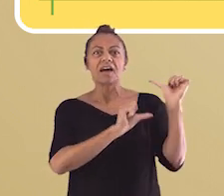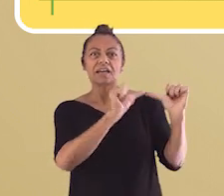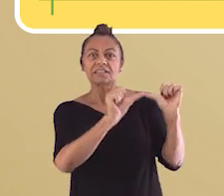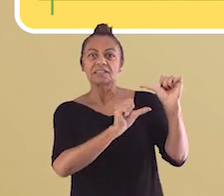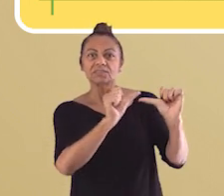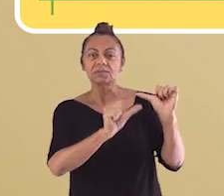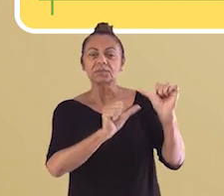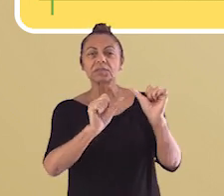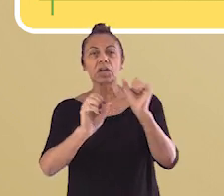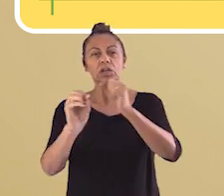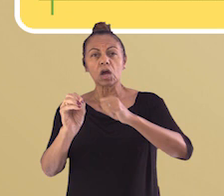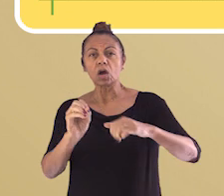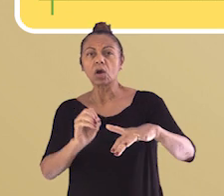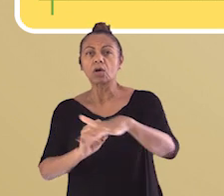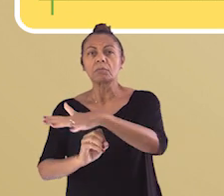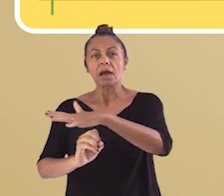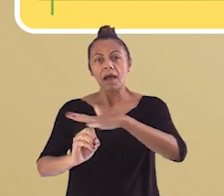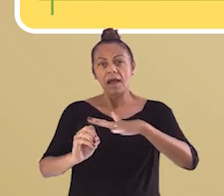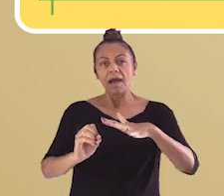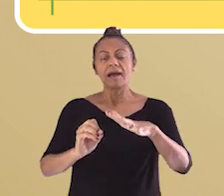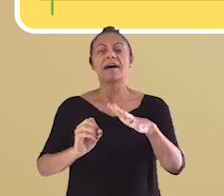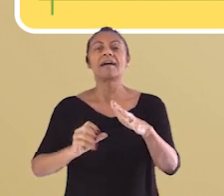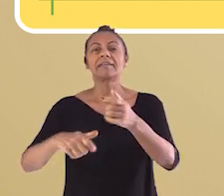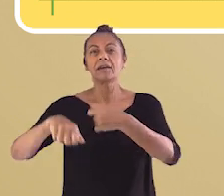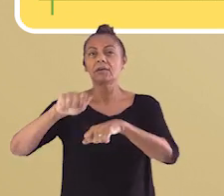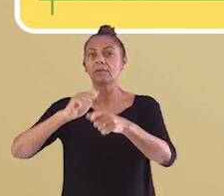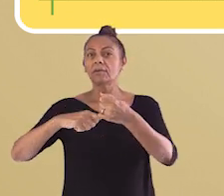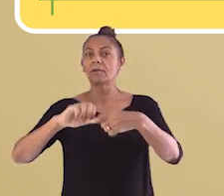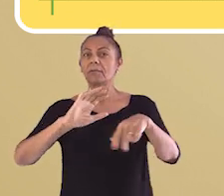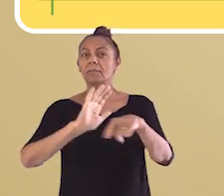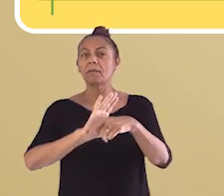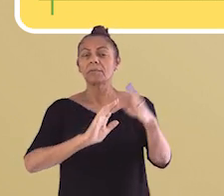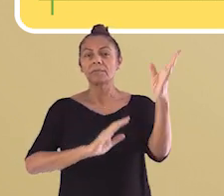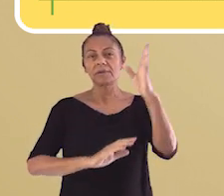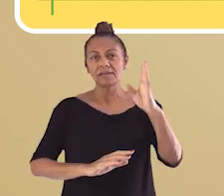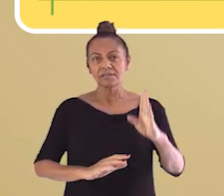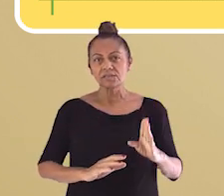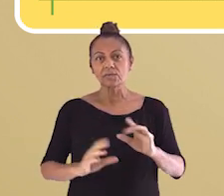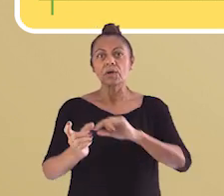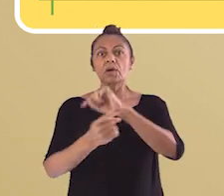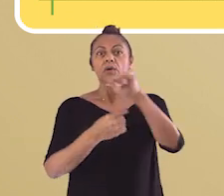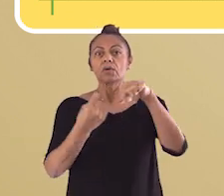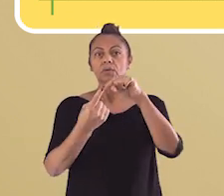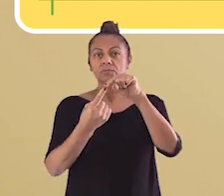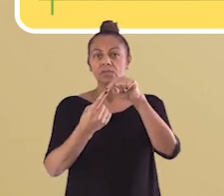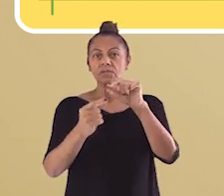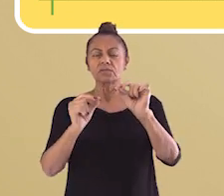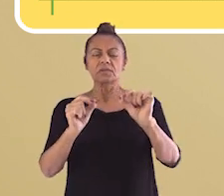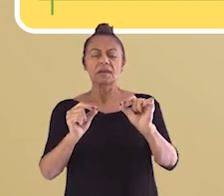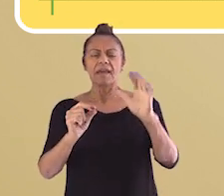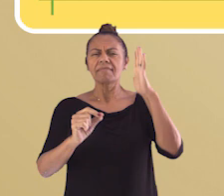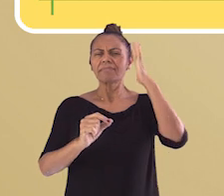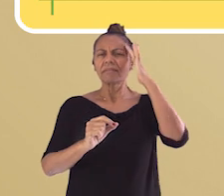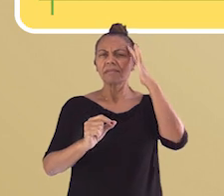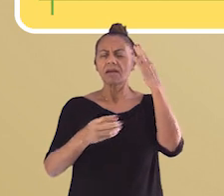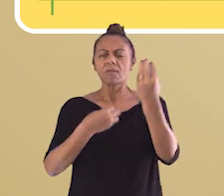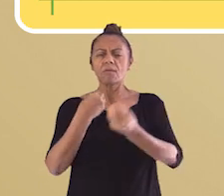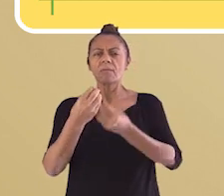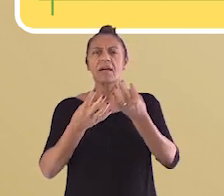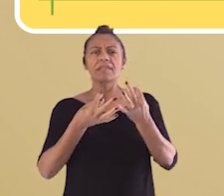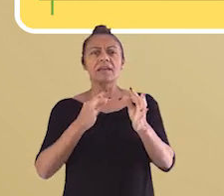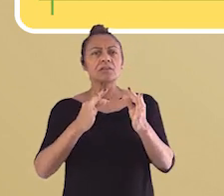transformações socioeconômicas do território brasileiro. E o objetivo é compreender como as tecnologias estão presentes